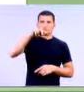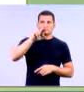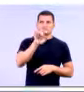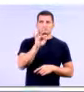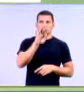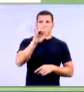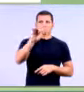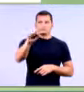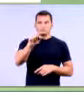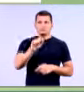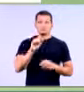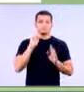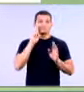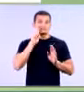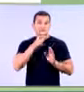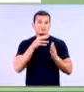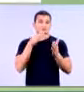aula.